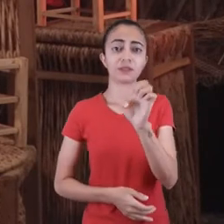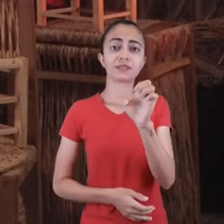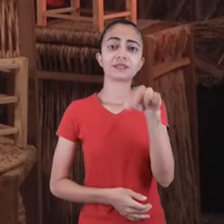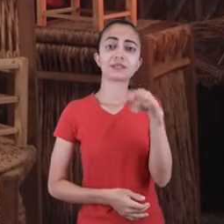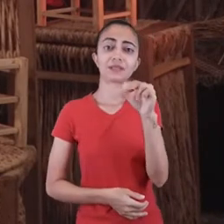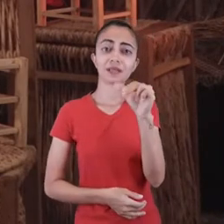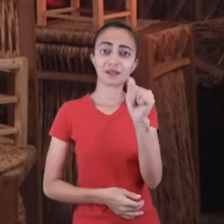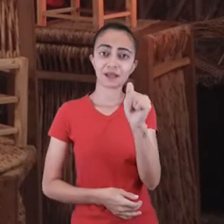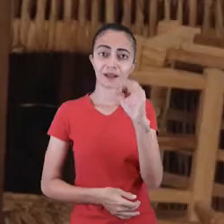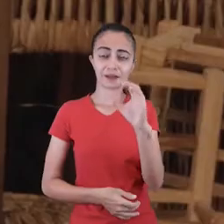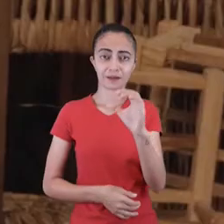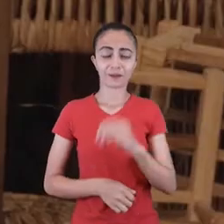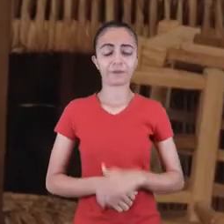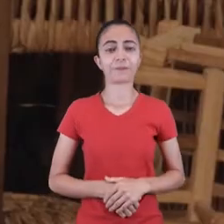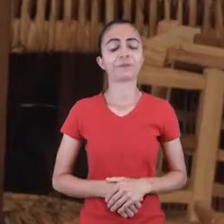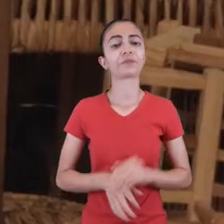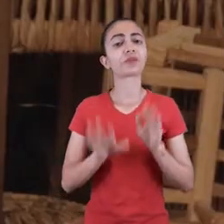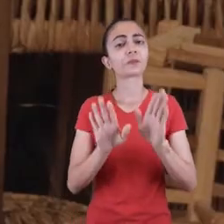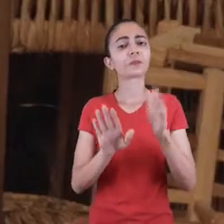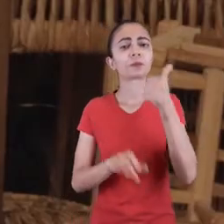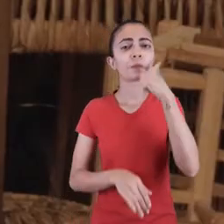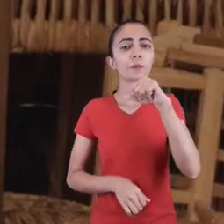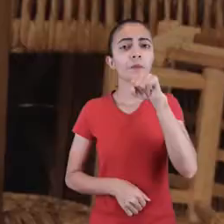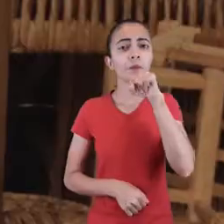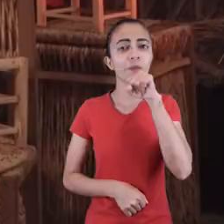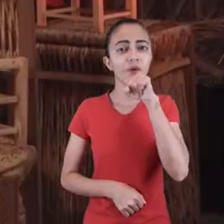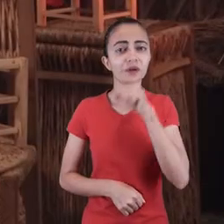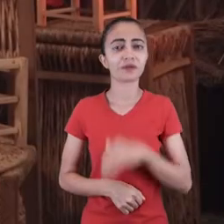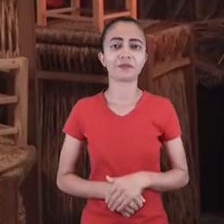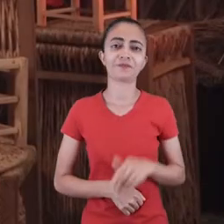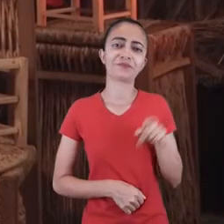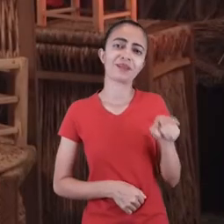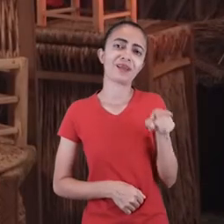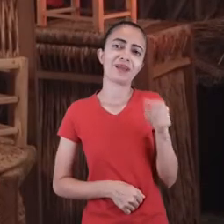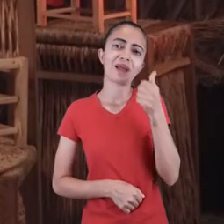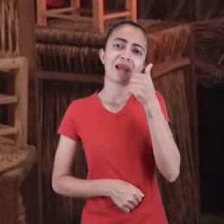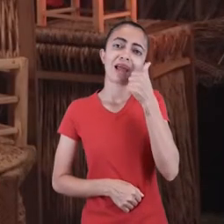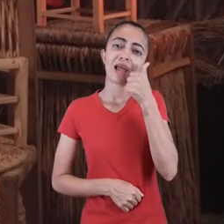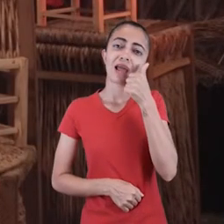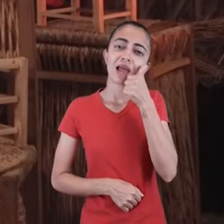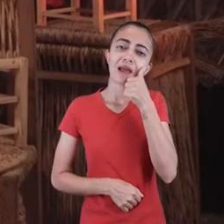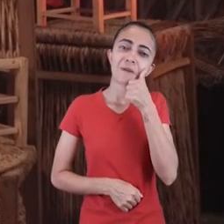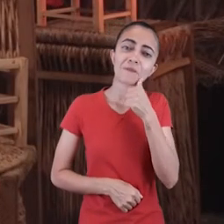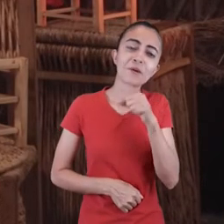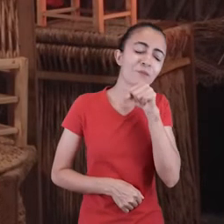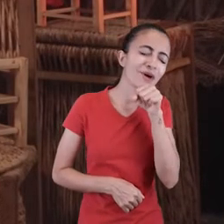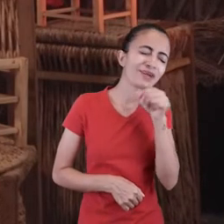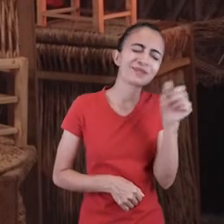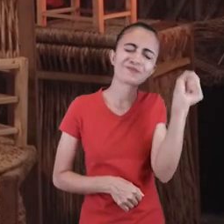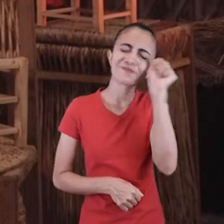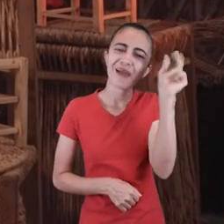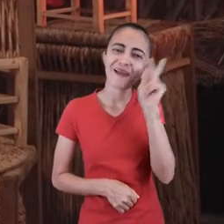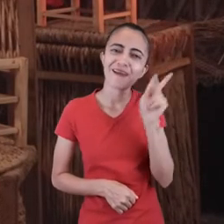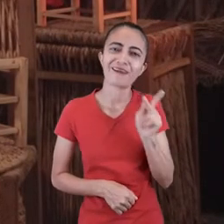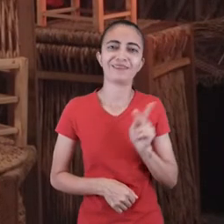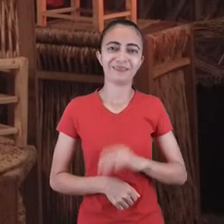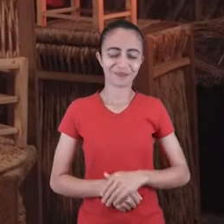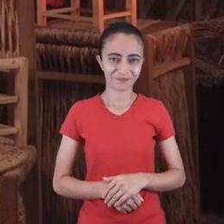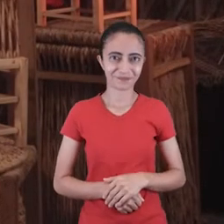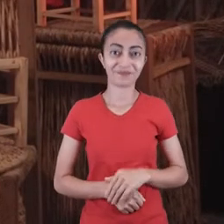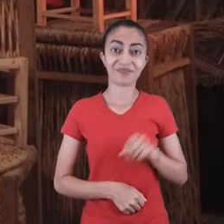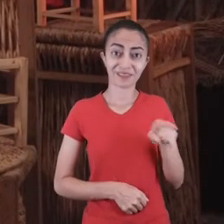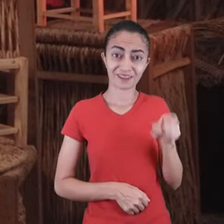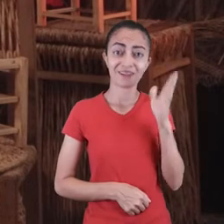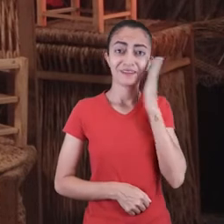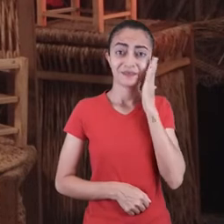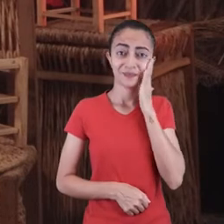para eles. Só que a minha mãe é uma senhora muito esperta.